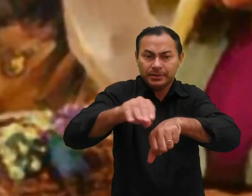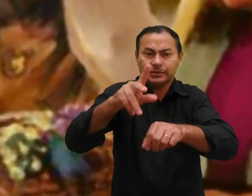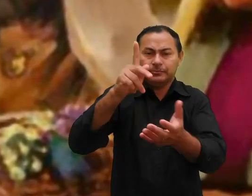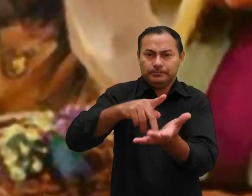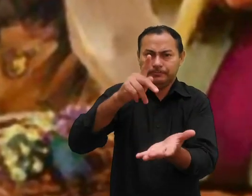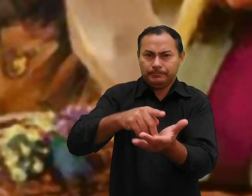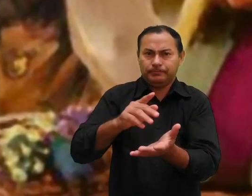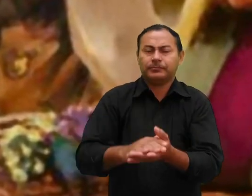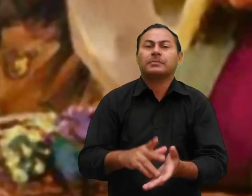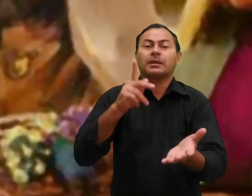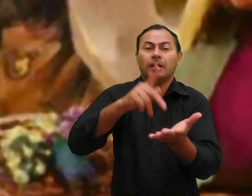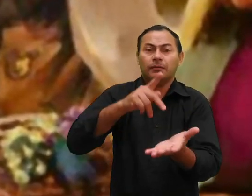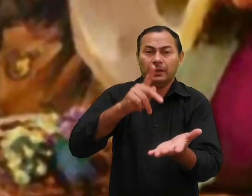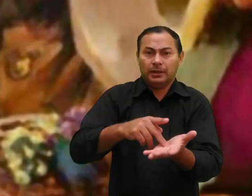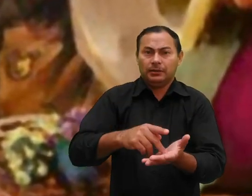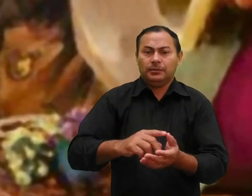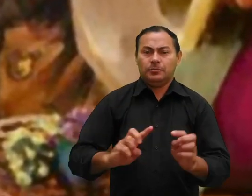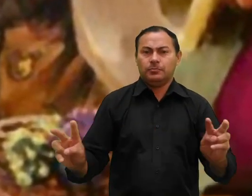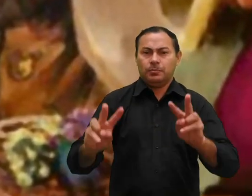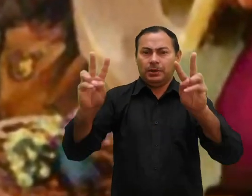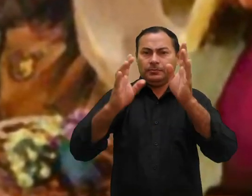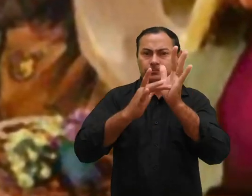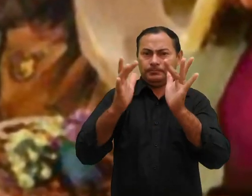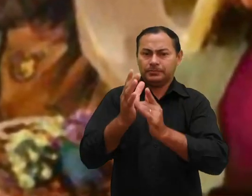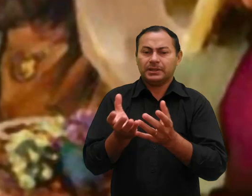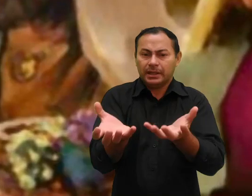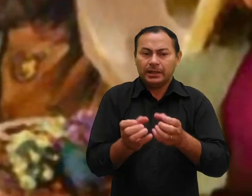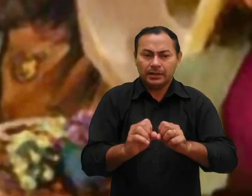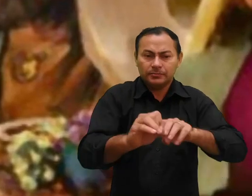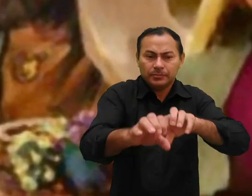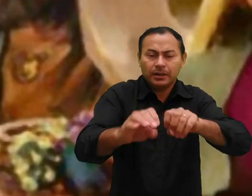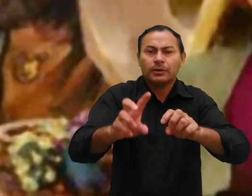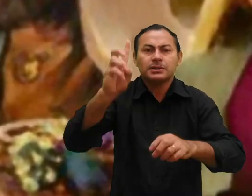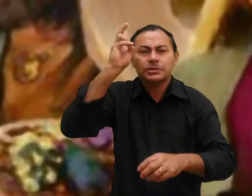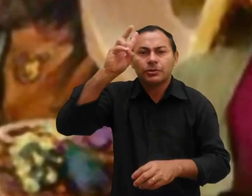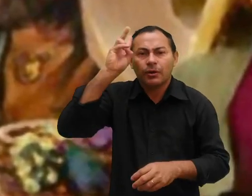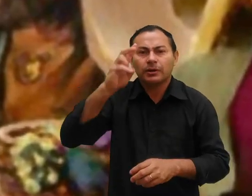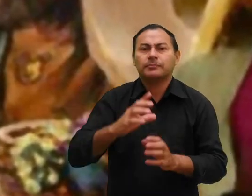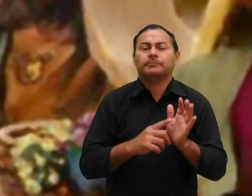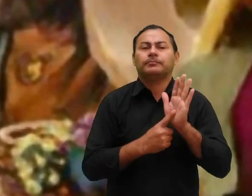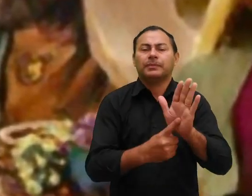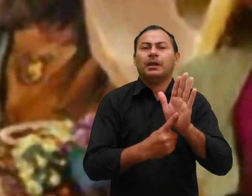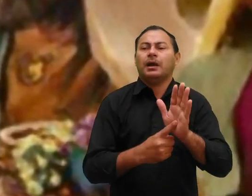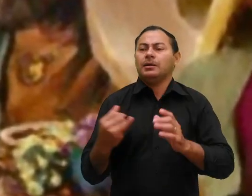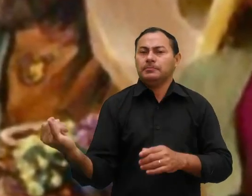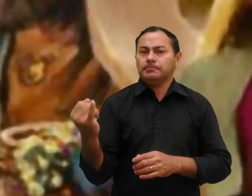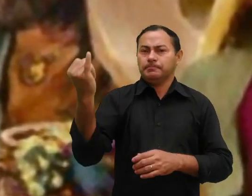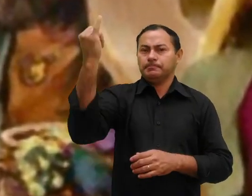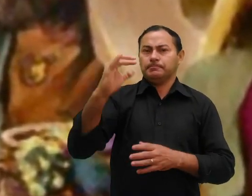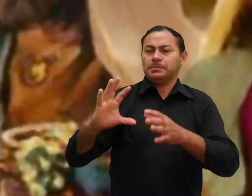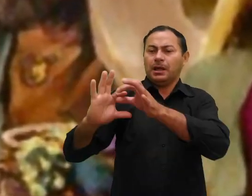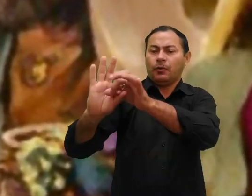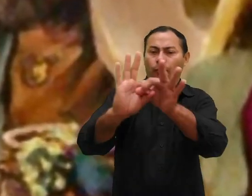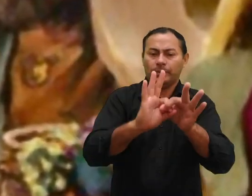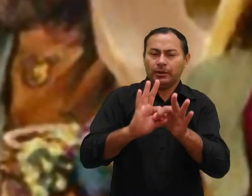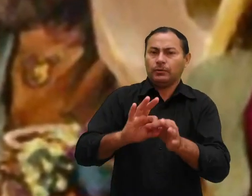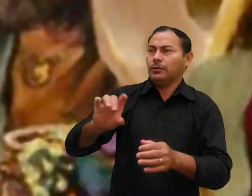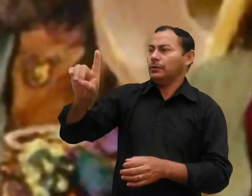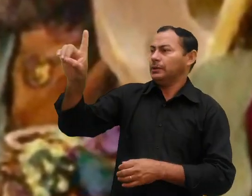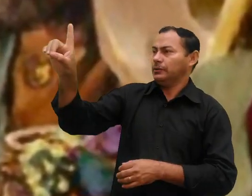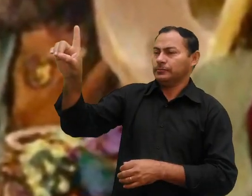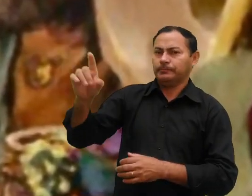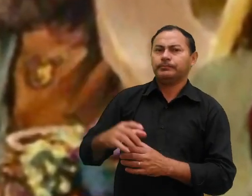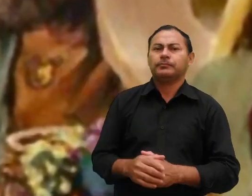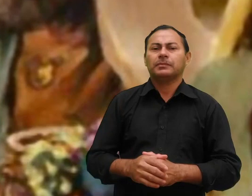uma verdade. E a verdade que o valor que Jesus queria transmitir com aquela história se referia à importância da comunhão com